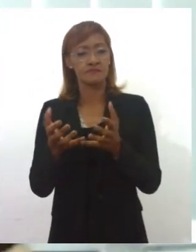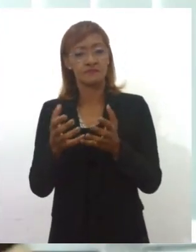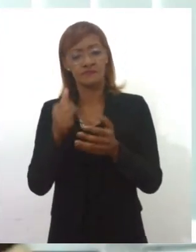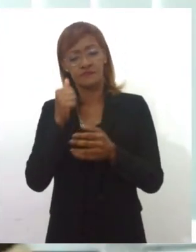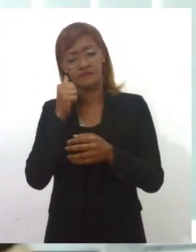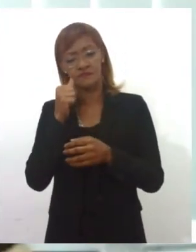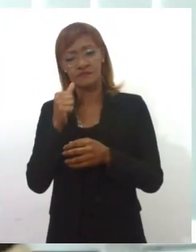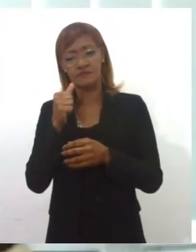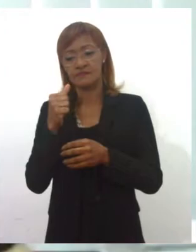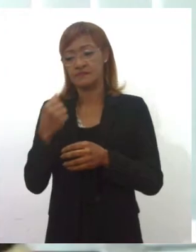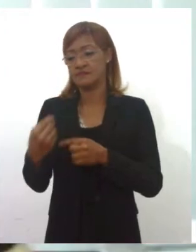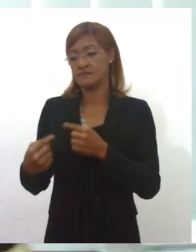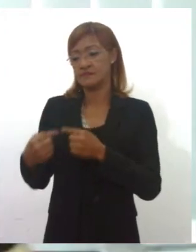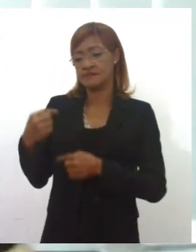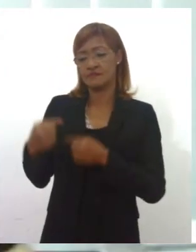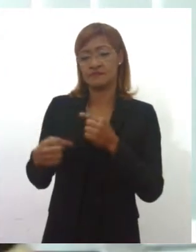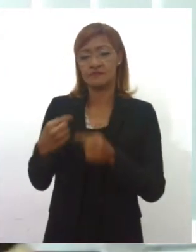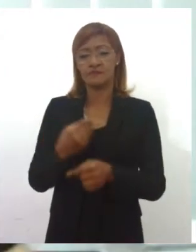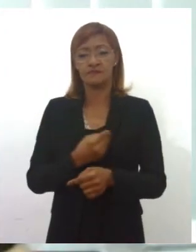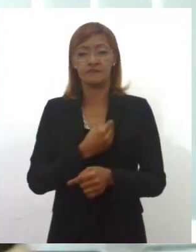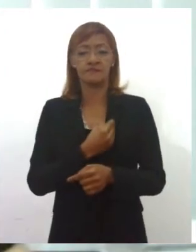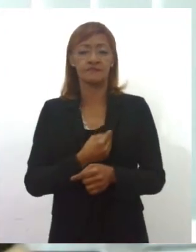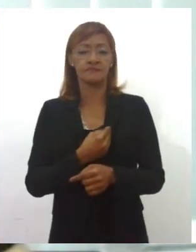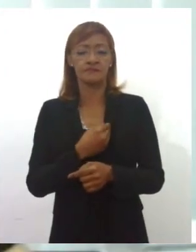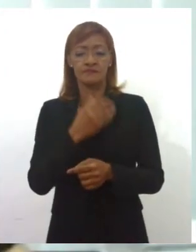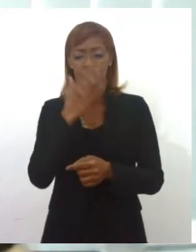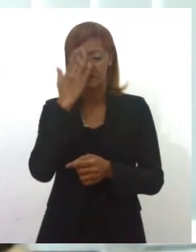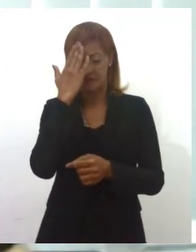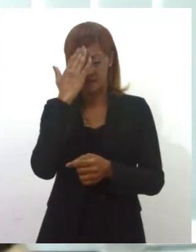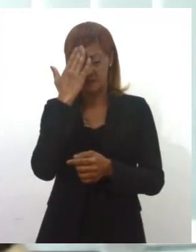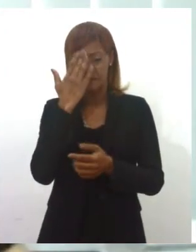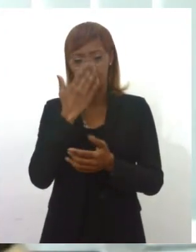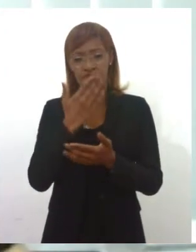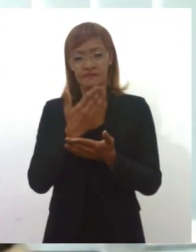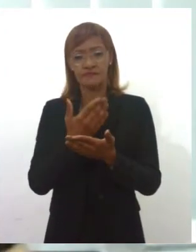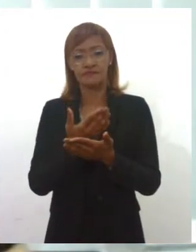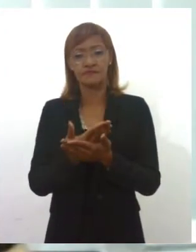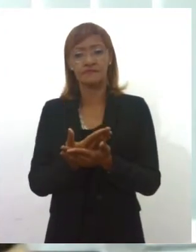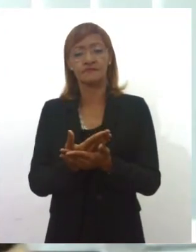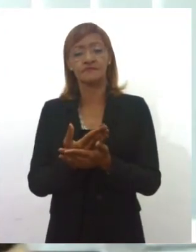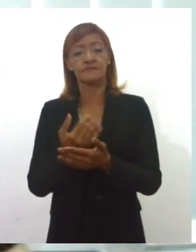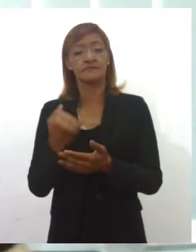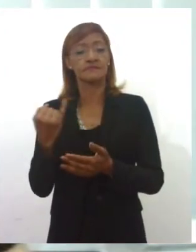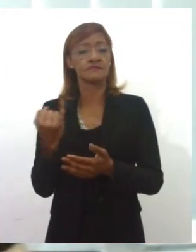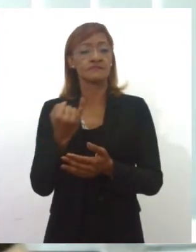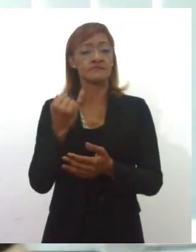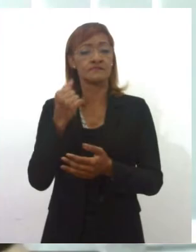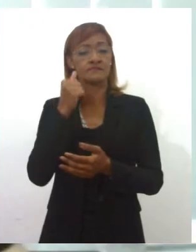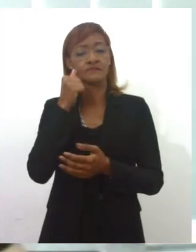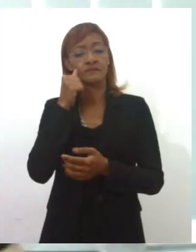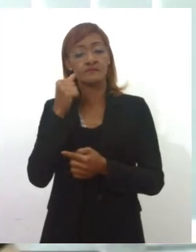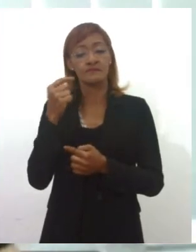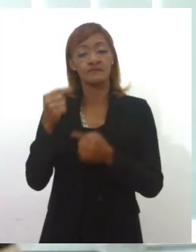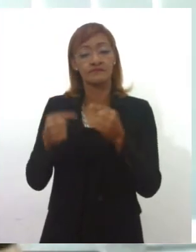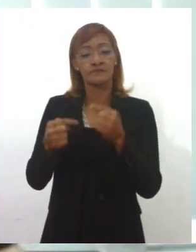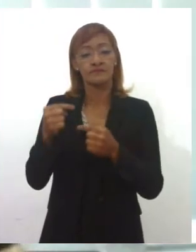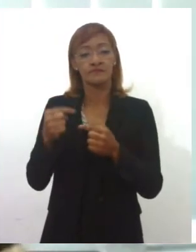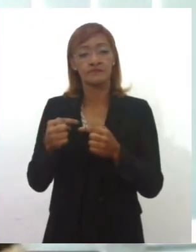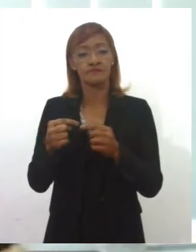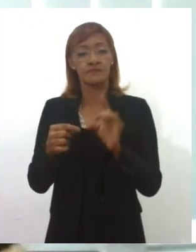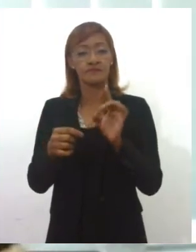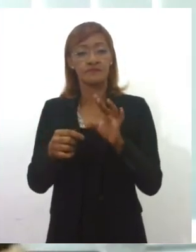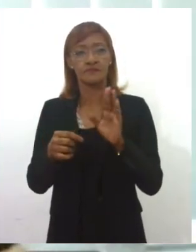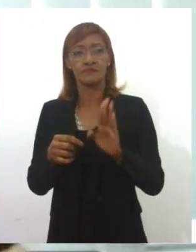política eu acredito da importância que tem uma mulher na política e quando eu digo uma mulher na política eu não digo só se